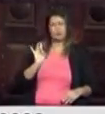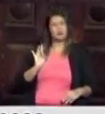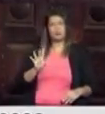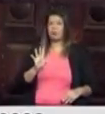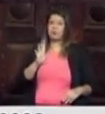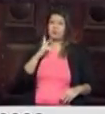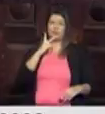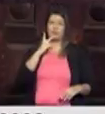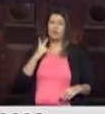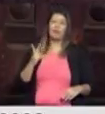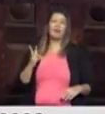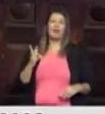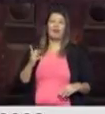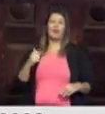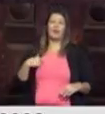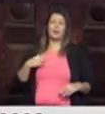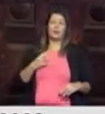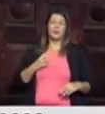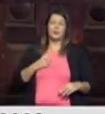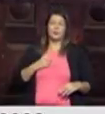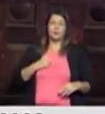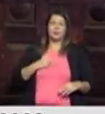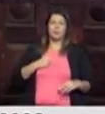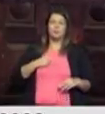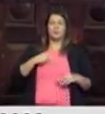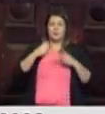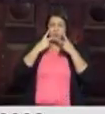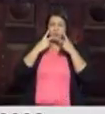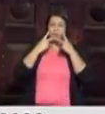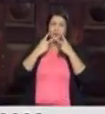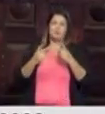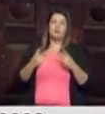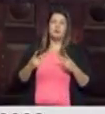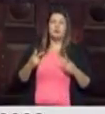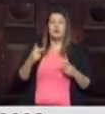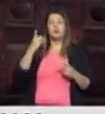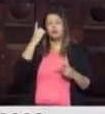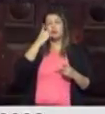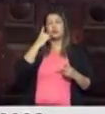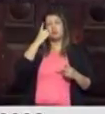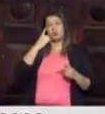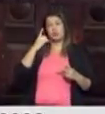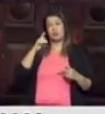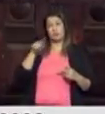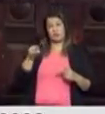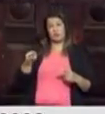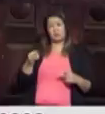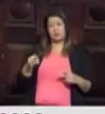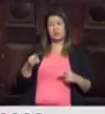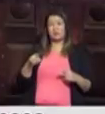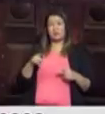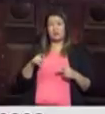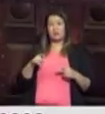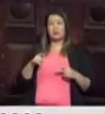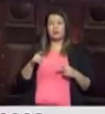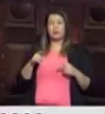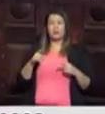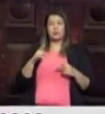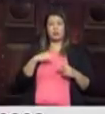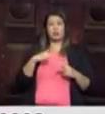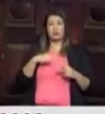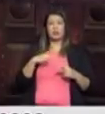o apreço que manifestei com relação ao trabalho da bancada feminina da Alerj. Acho que a bancada feminina da